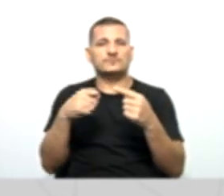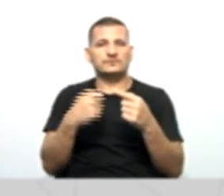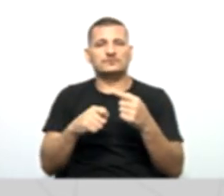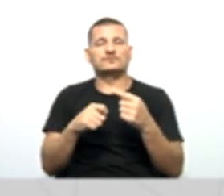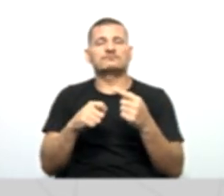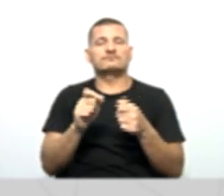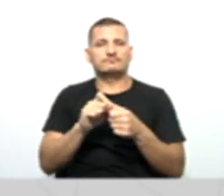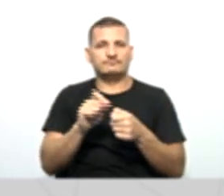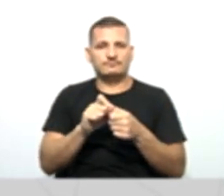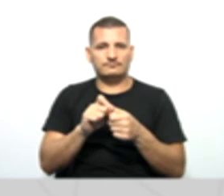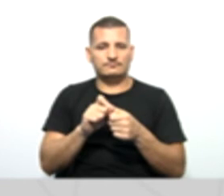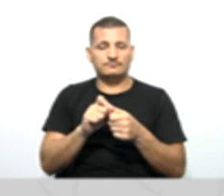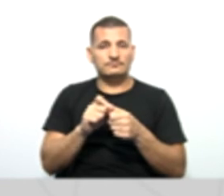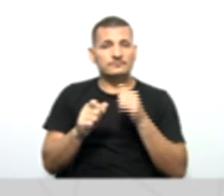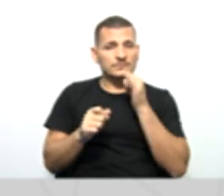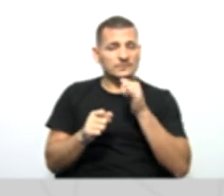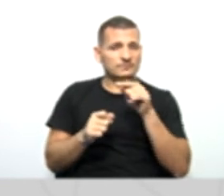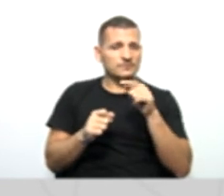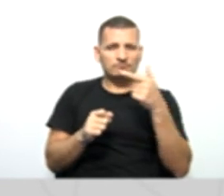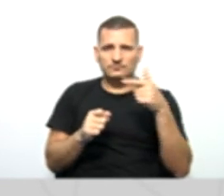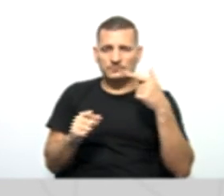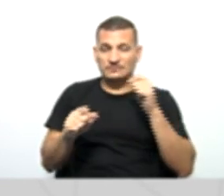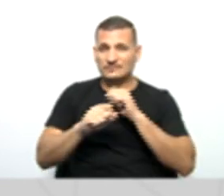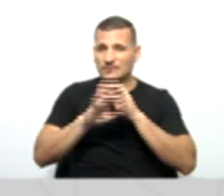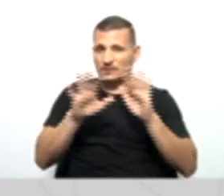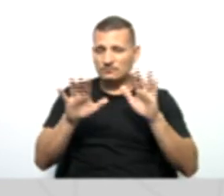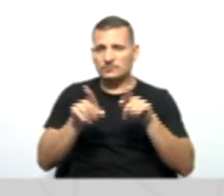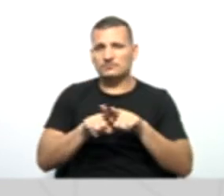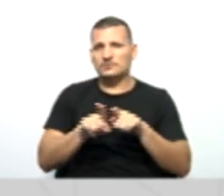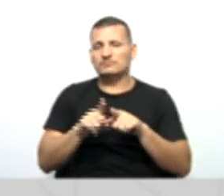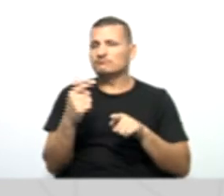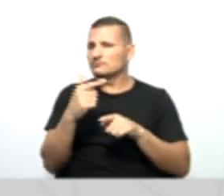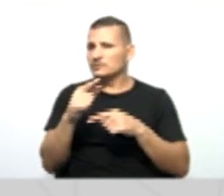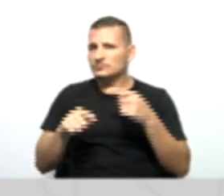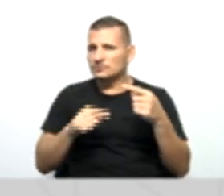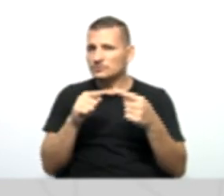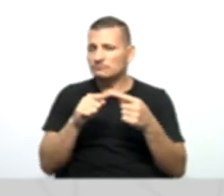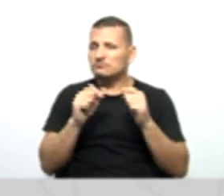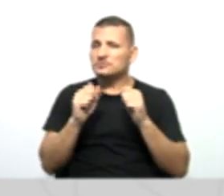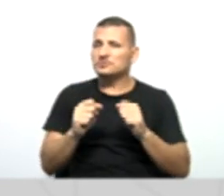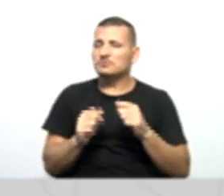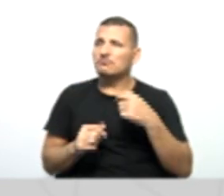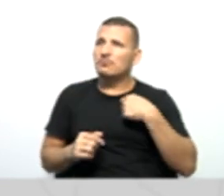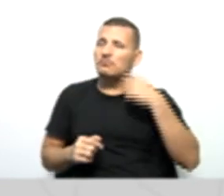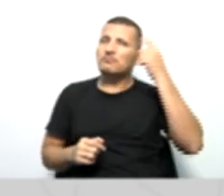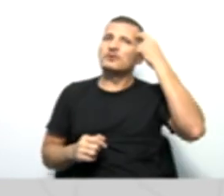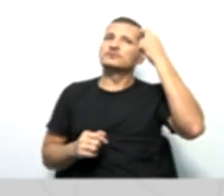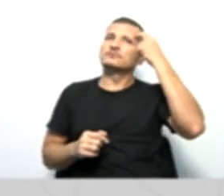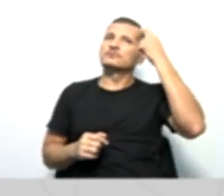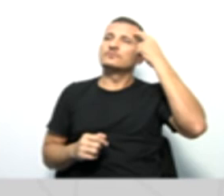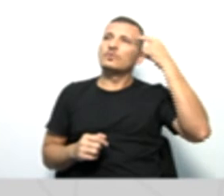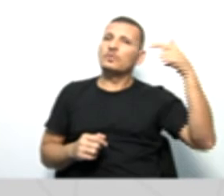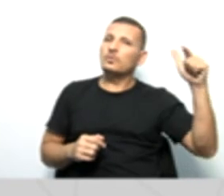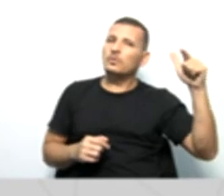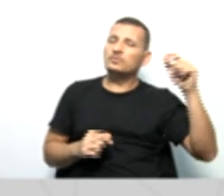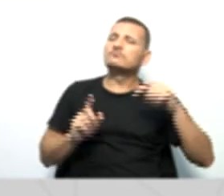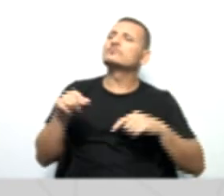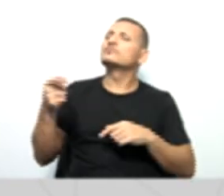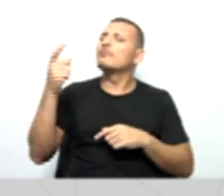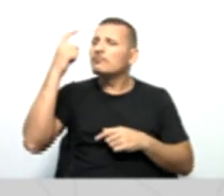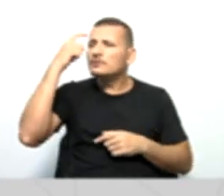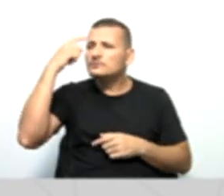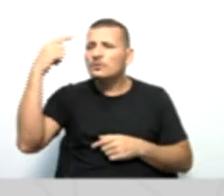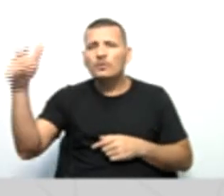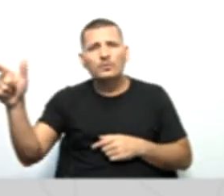cumprir. Certo? Se você não for claro nem objetivo, pode ser que na minha cabeça eu esteja pensando uma coisa, na cabeça do